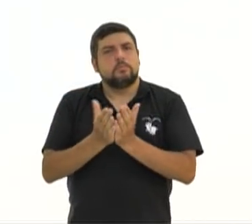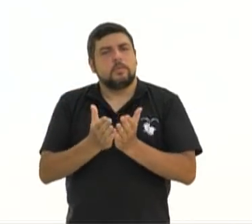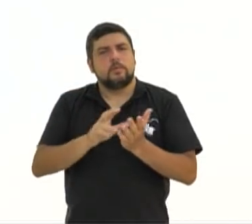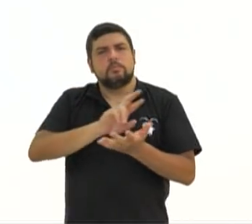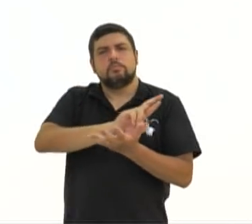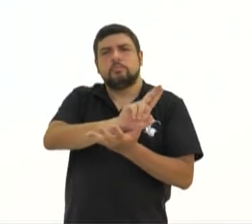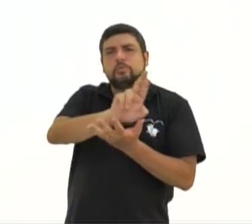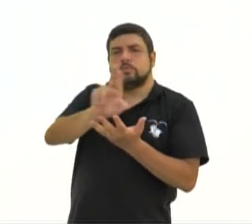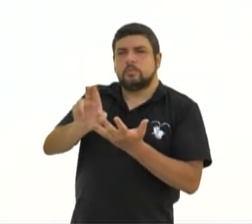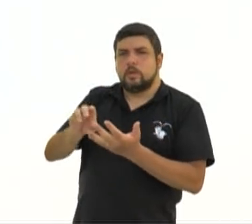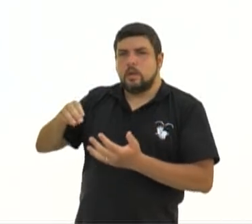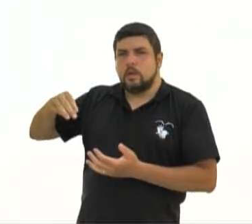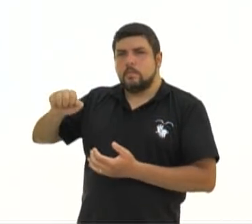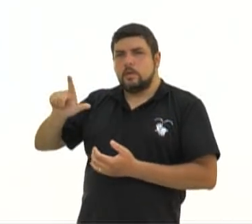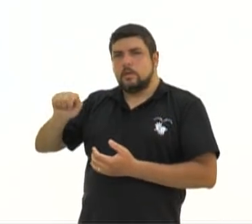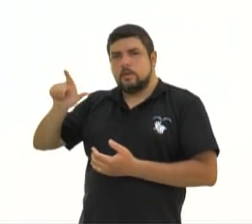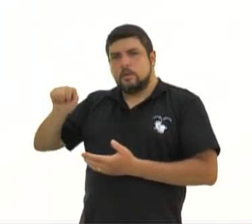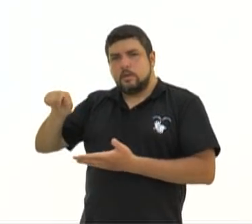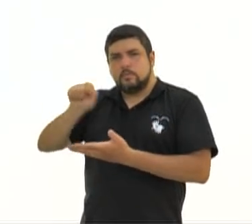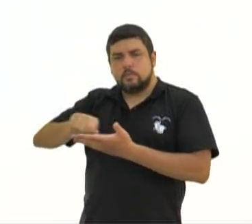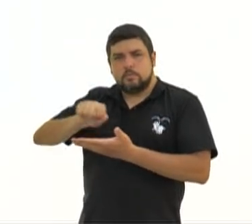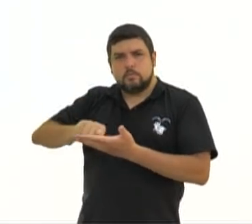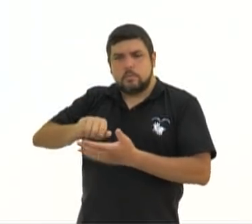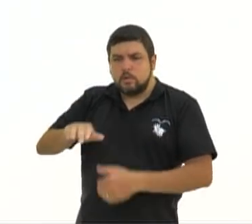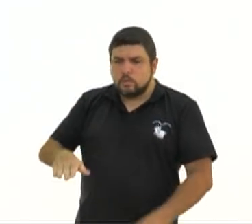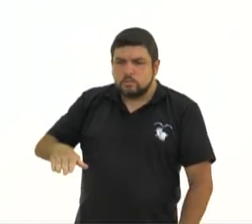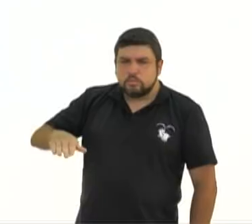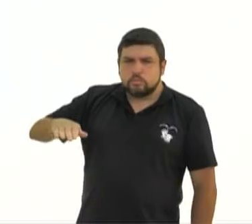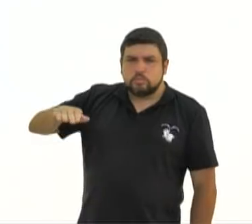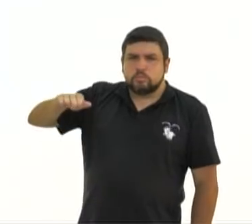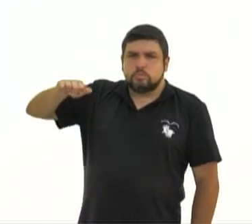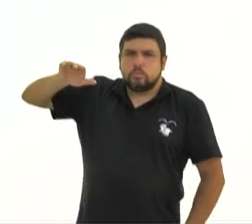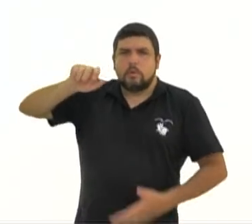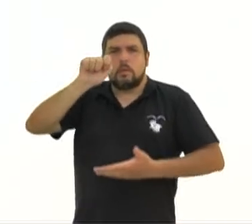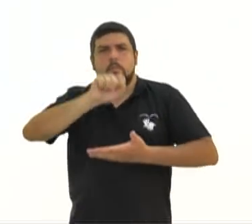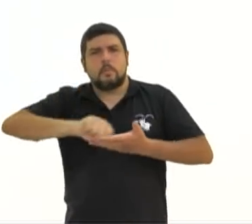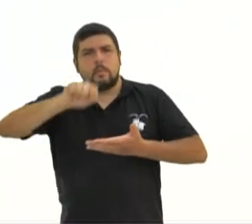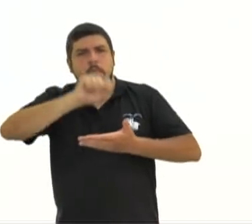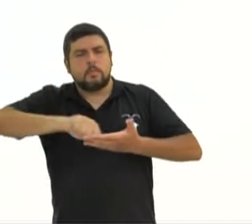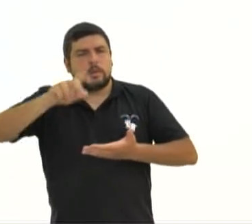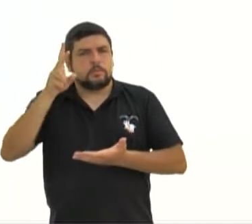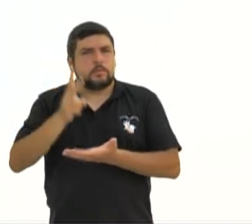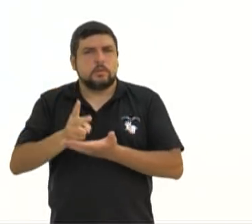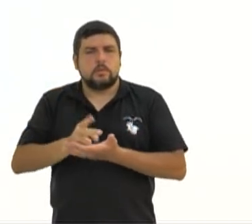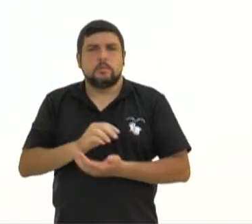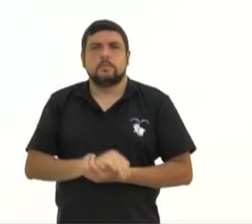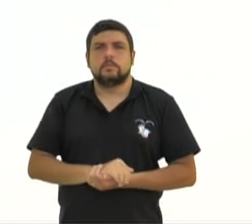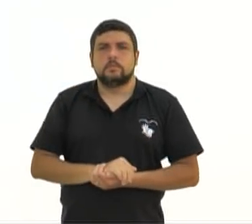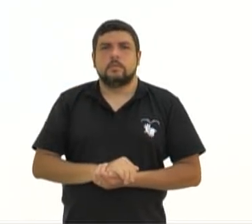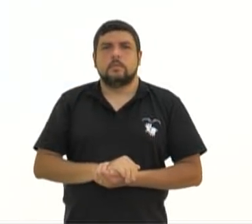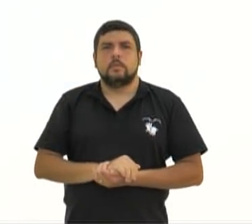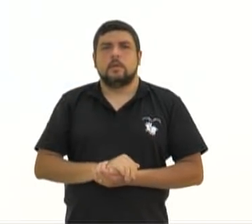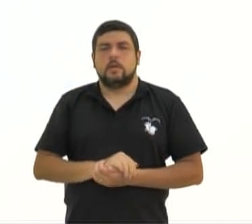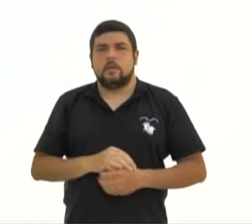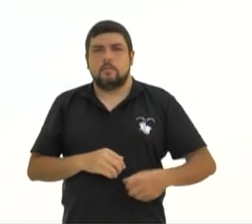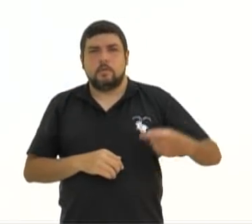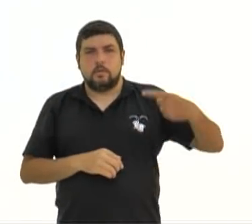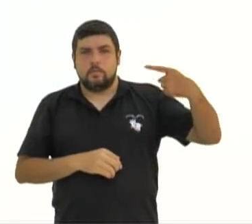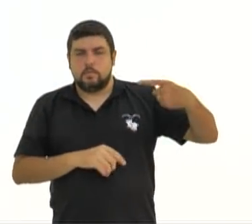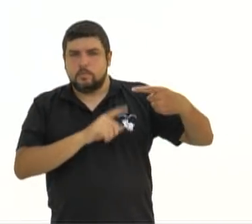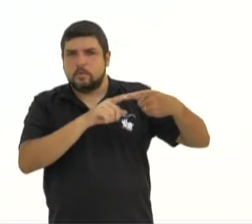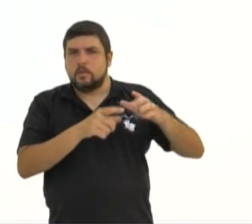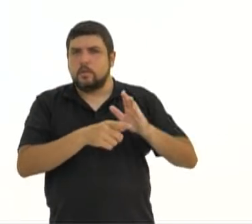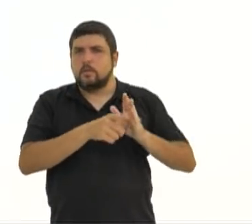B é a mesma situação. Então não pode ser does Malala teaches, porque tem o does e veio